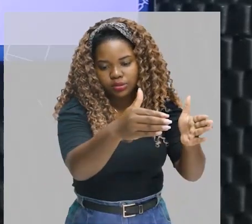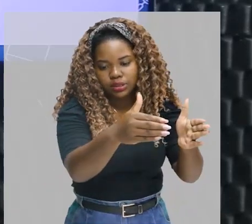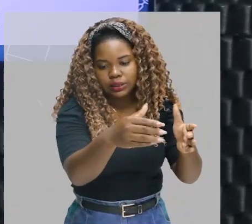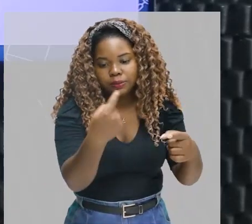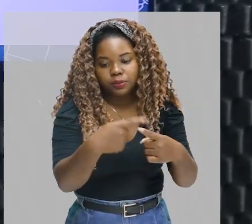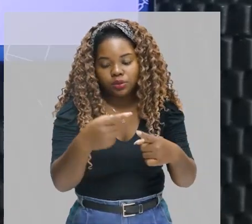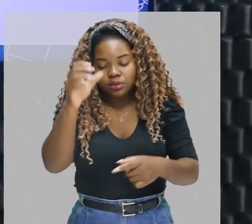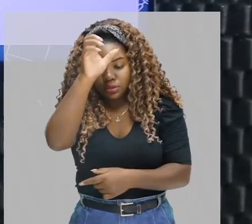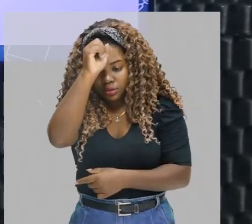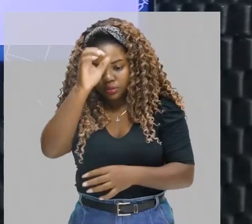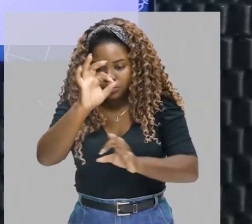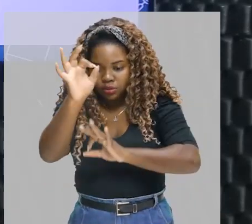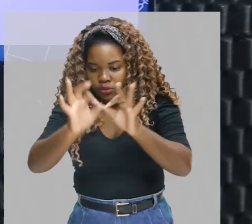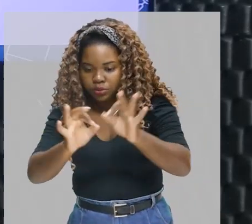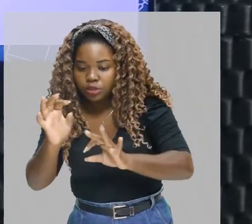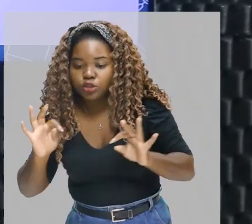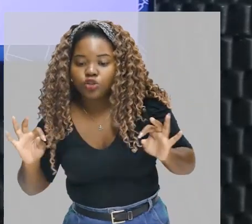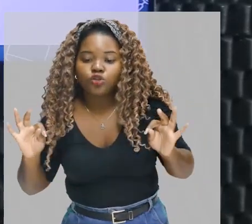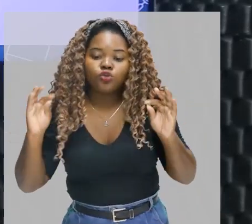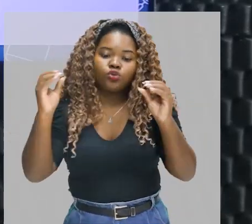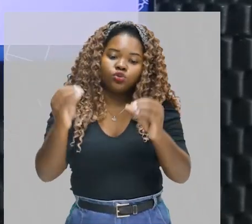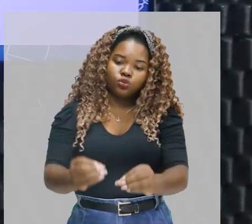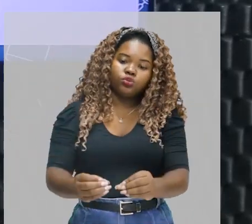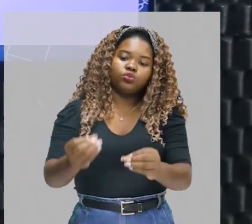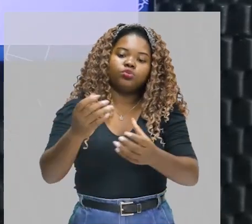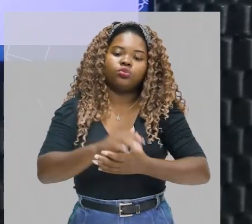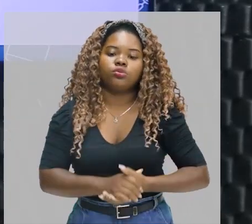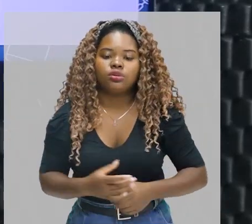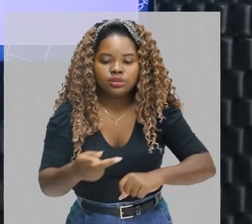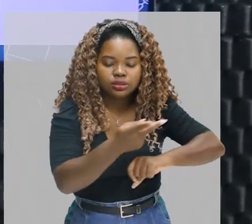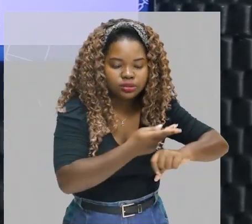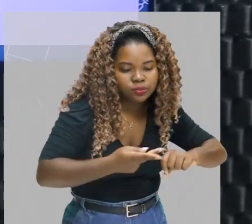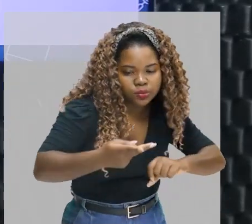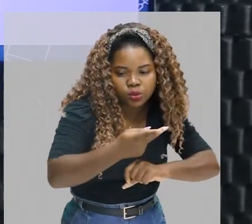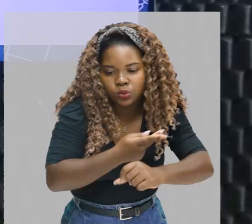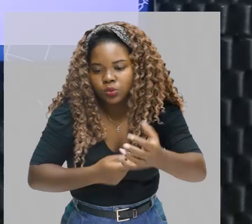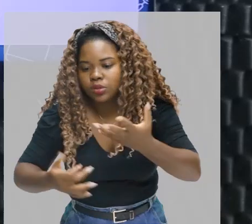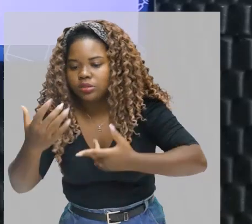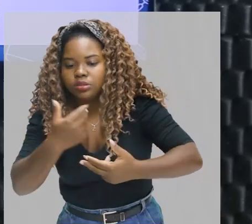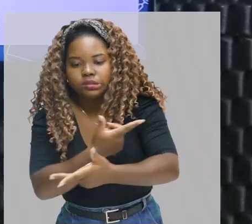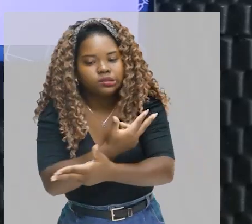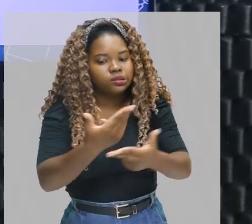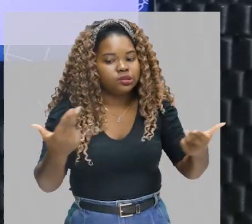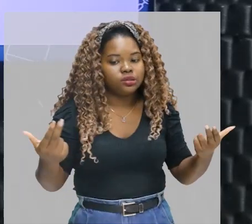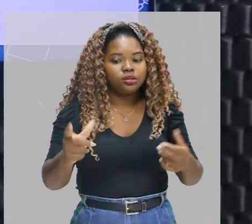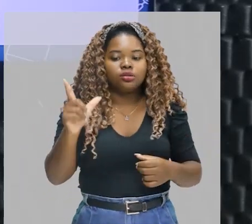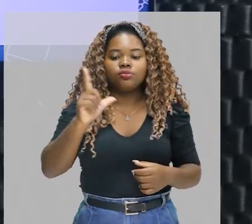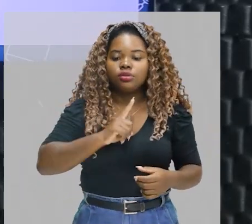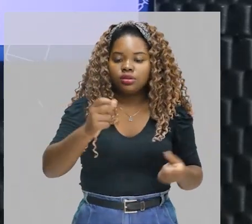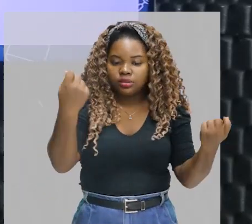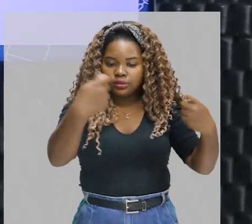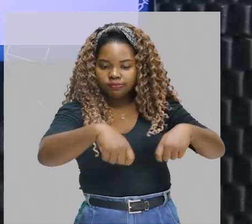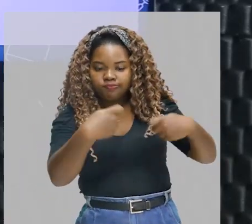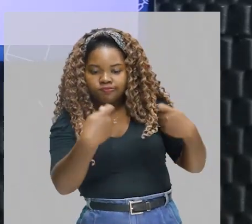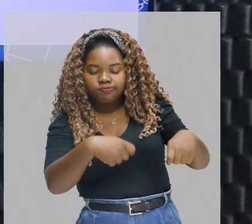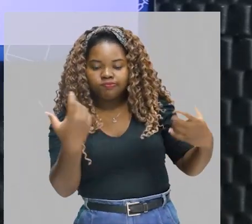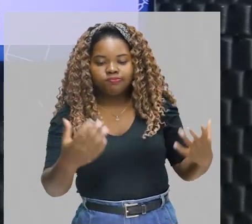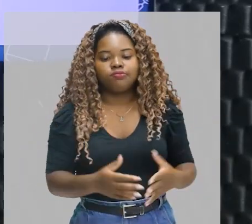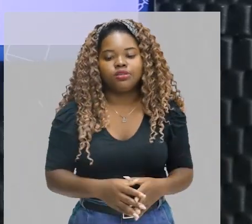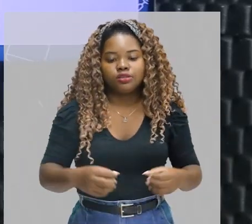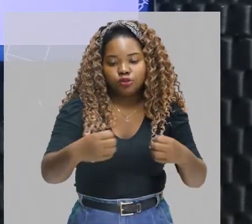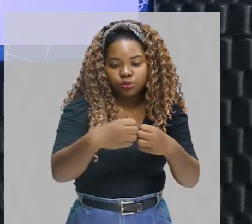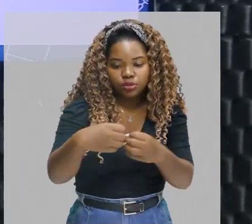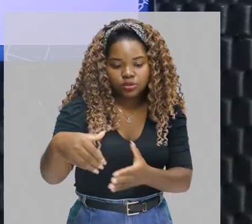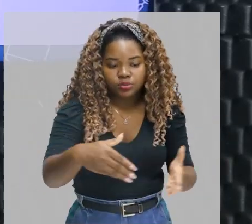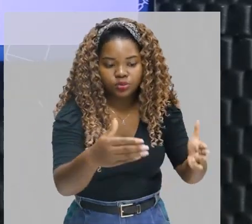eles aprenderam a fazer todo esse cultivo, né? Então tem essa necessidade ali do rio, né? Como uma fuga, né? Uma rota de